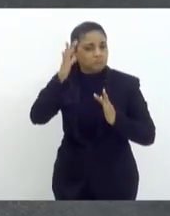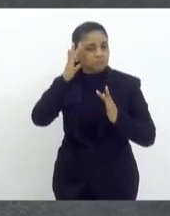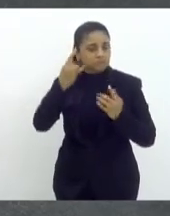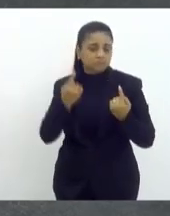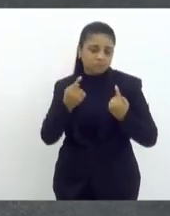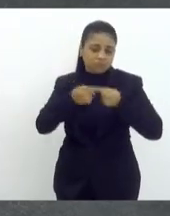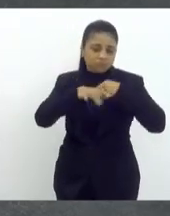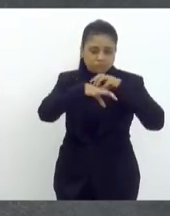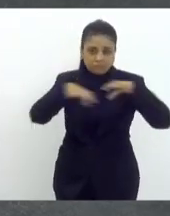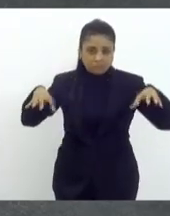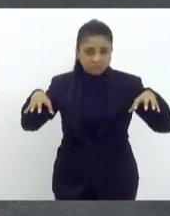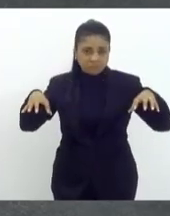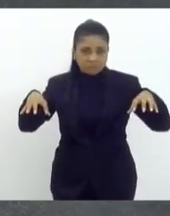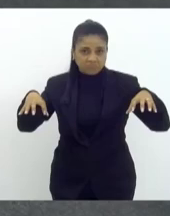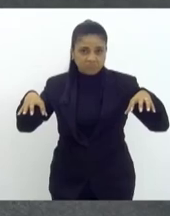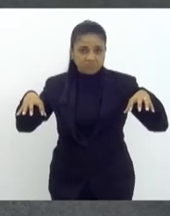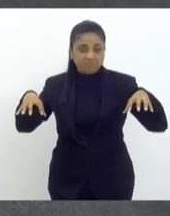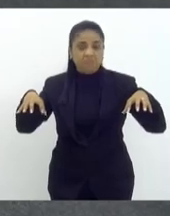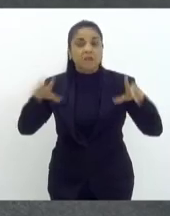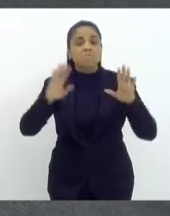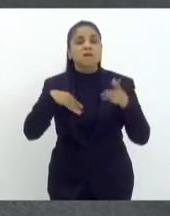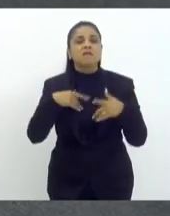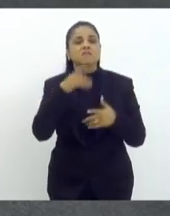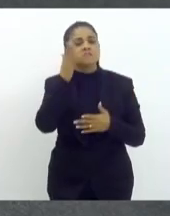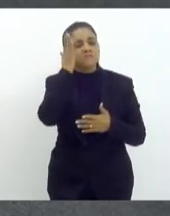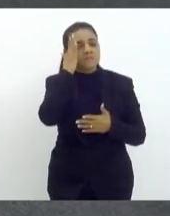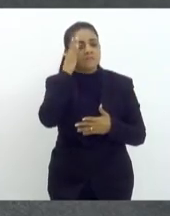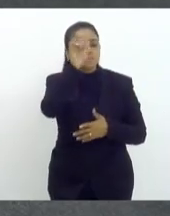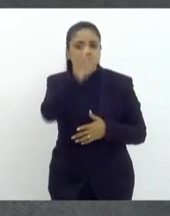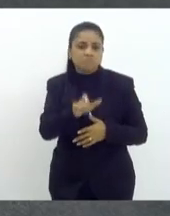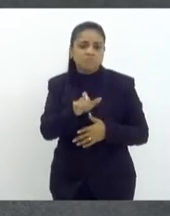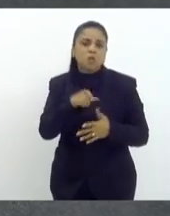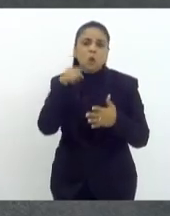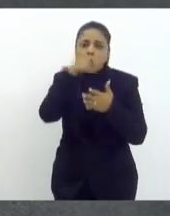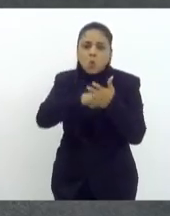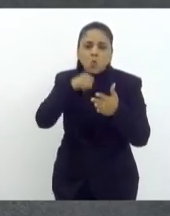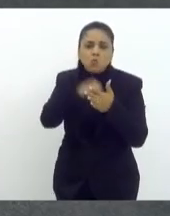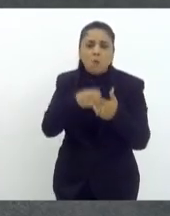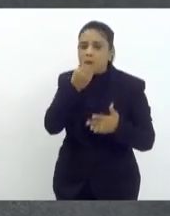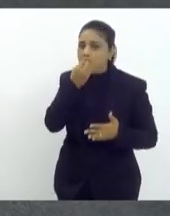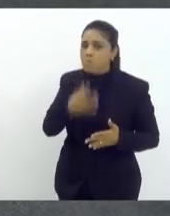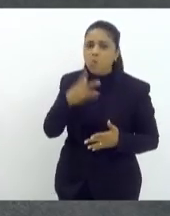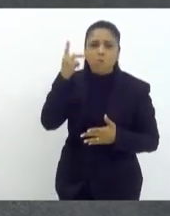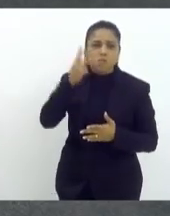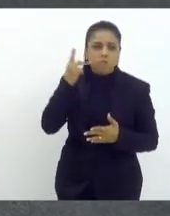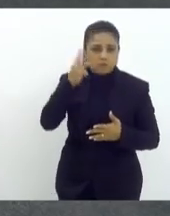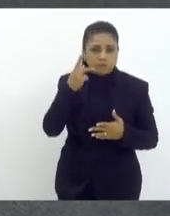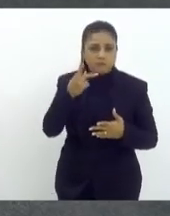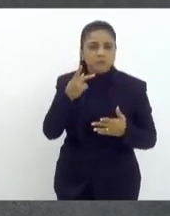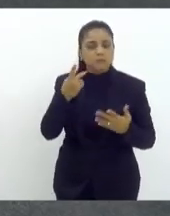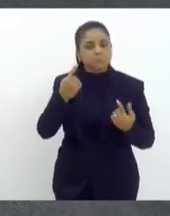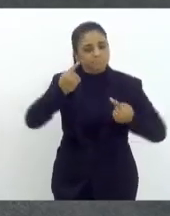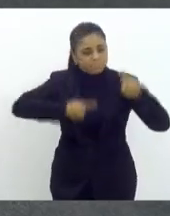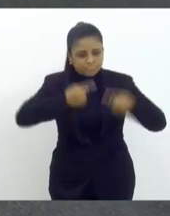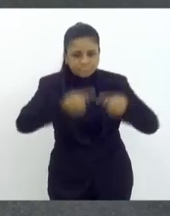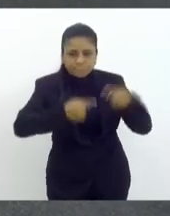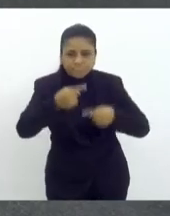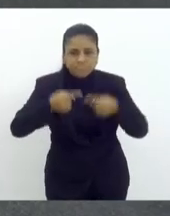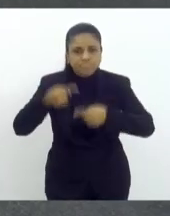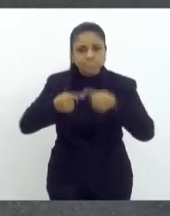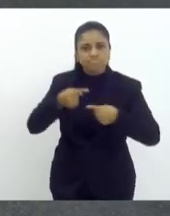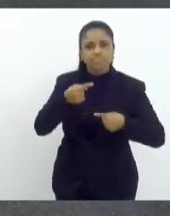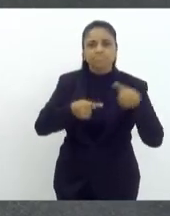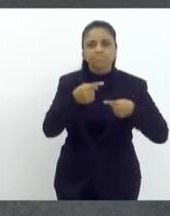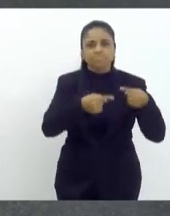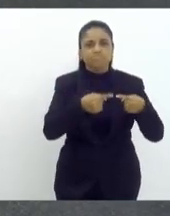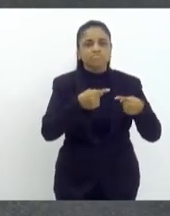separados mas vossa excelência sempre foi uma mulher que lutou pela boa política fez os bons combates que é